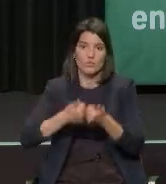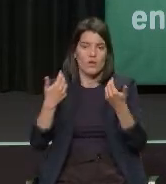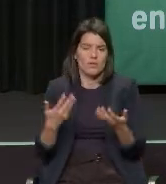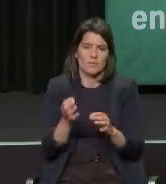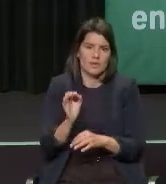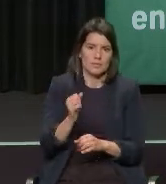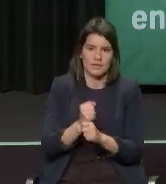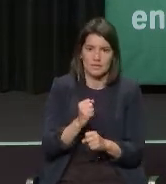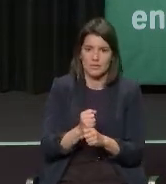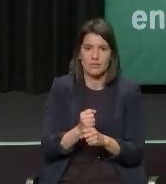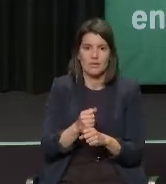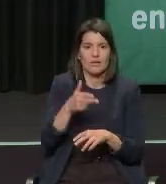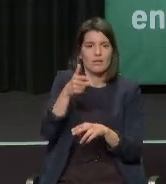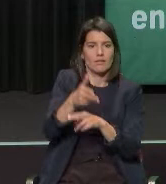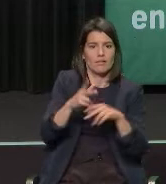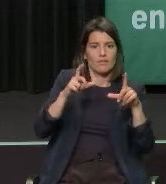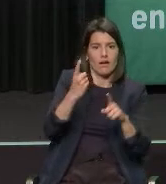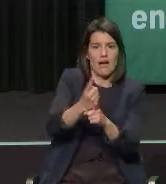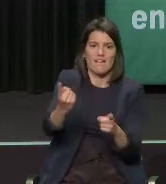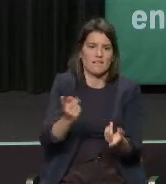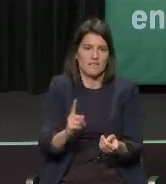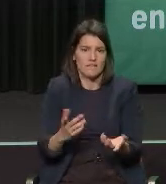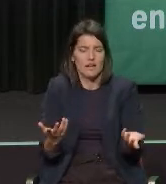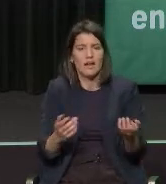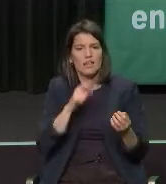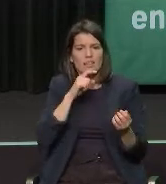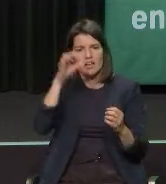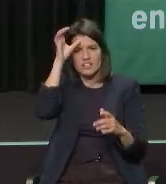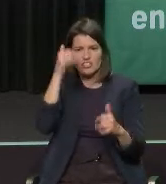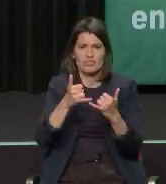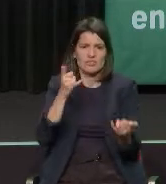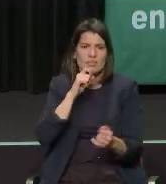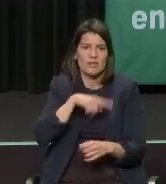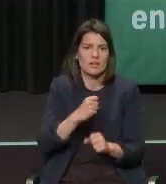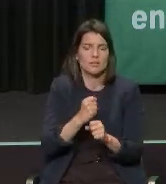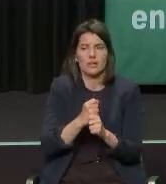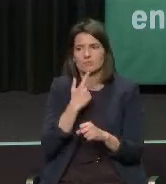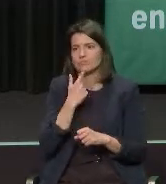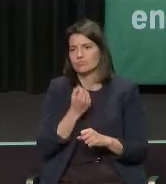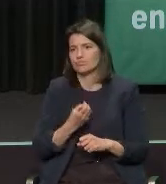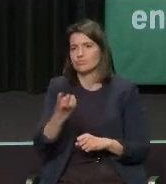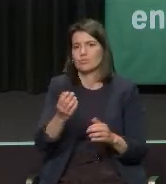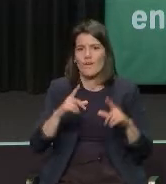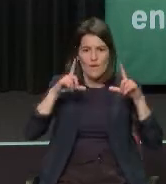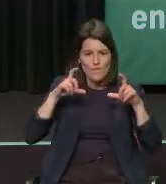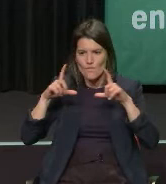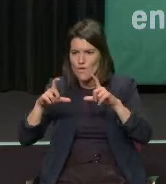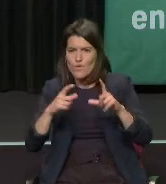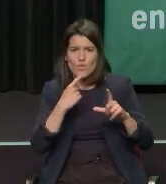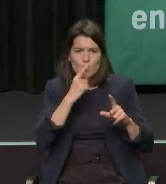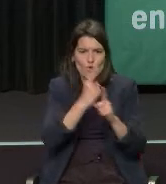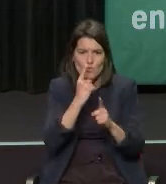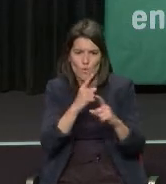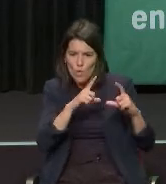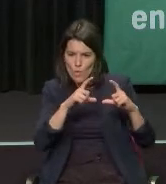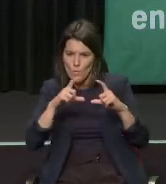trabalhar com uma simples imagem. Os processos hoje, com a inteligência artificial, permitem-nos trabalhar com quantidades enormes de imagens em simultâneos e com elas